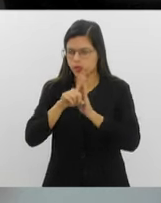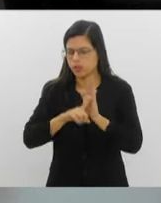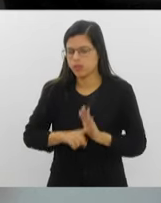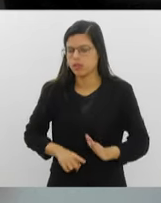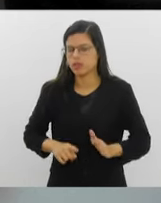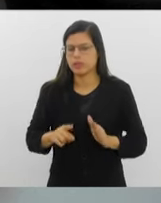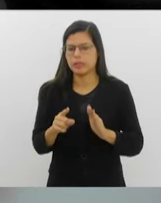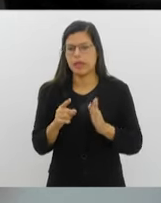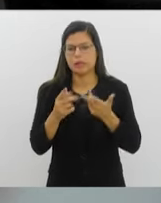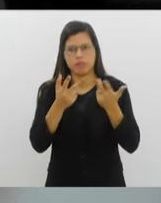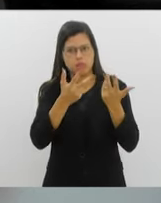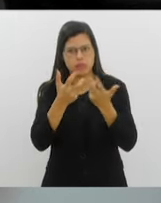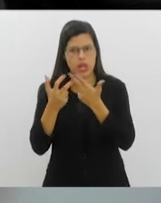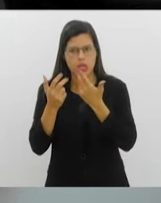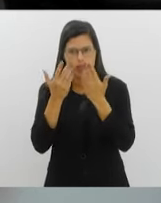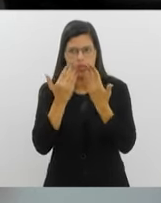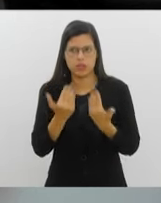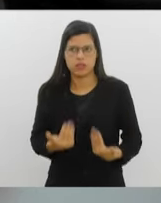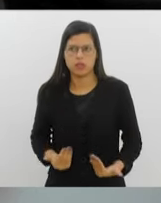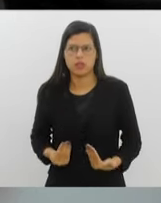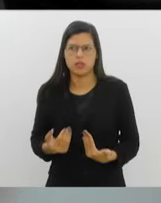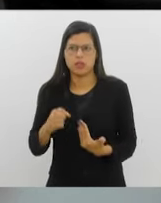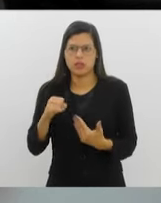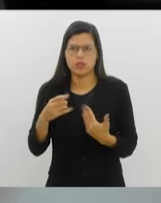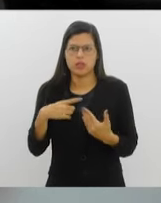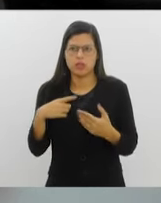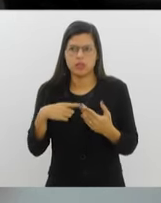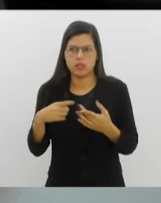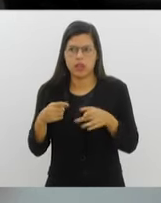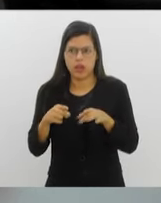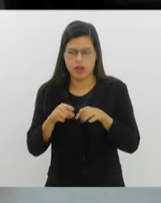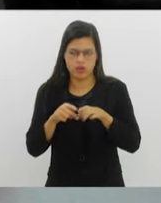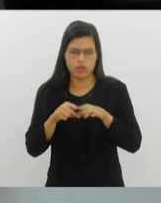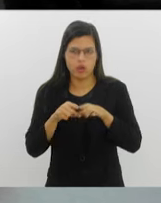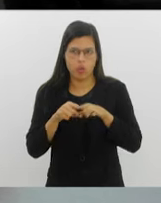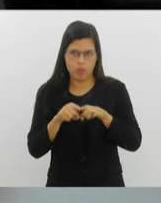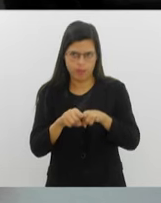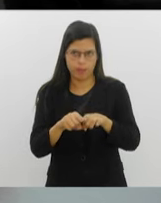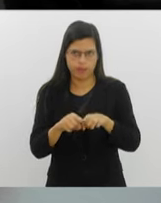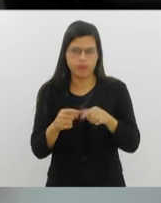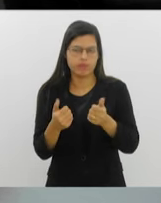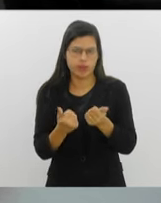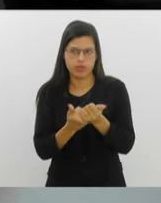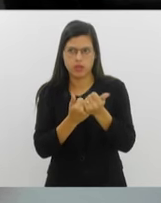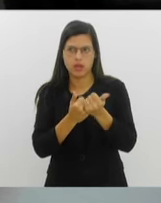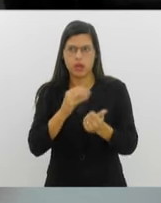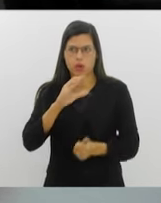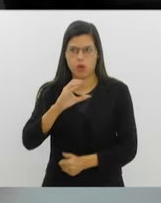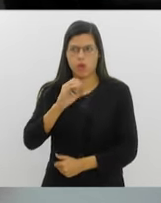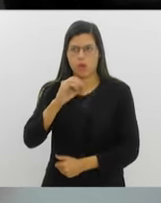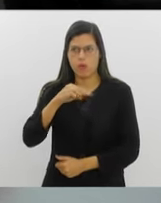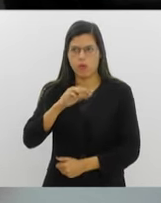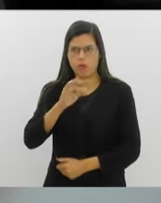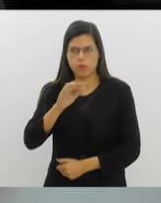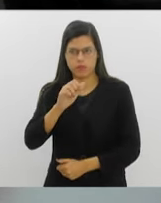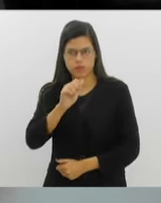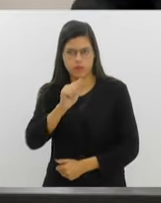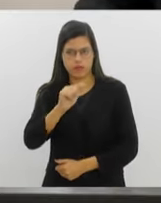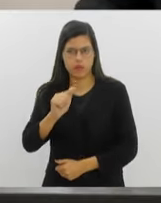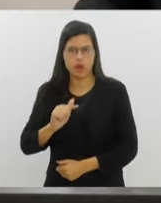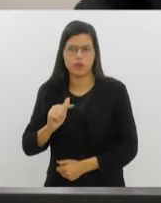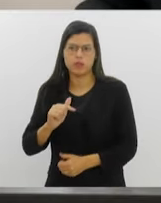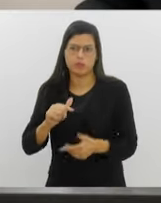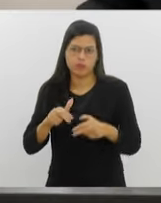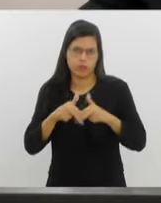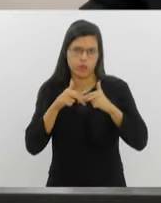verificando a existência de convênio com o FAES. Então, para que o deputado possa encaminhar isso para a CCJ, ele solicitou a retirada de pauta. Retirada de pauta